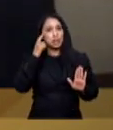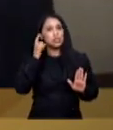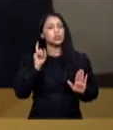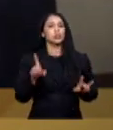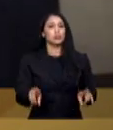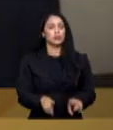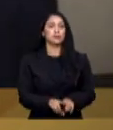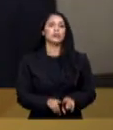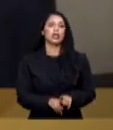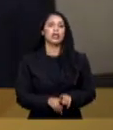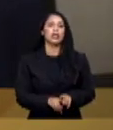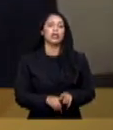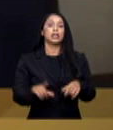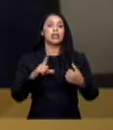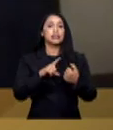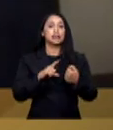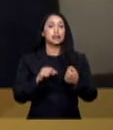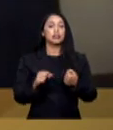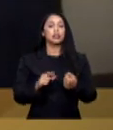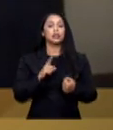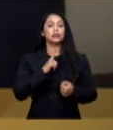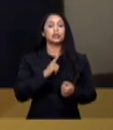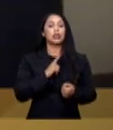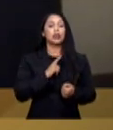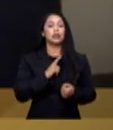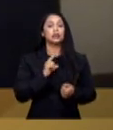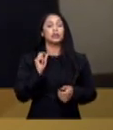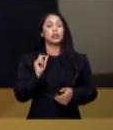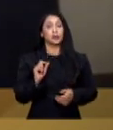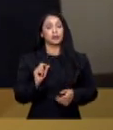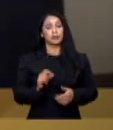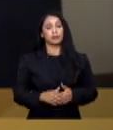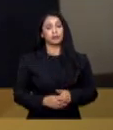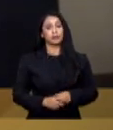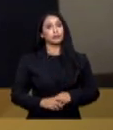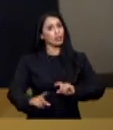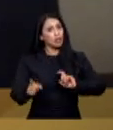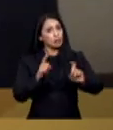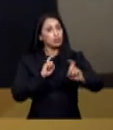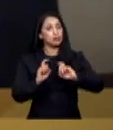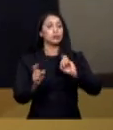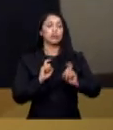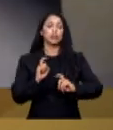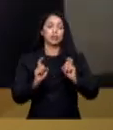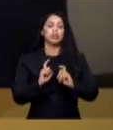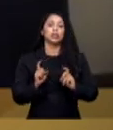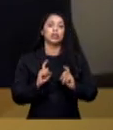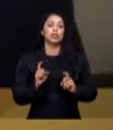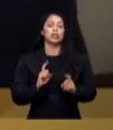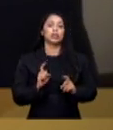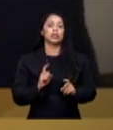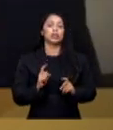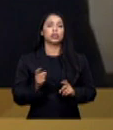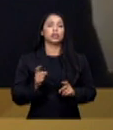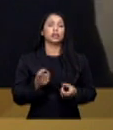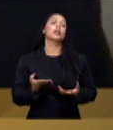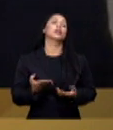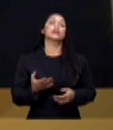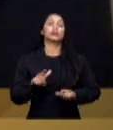milita em favor da estabilidade dos atos administrativos, dos atos dos agentes